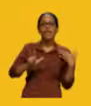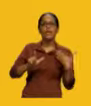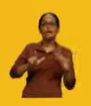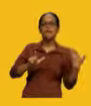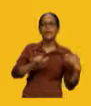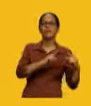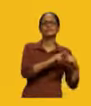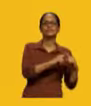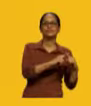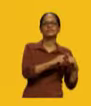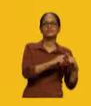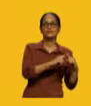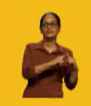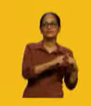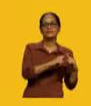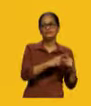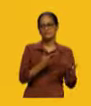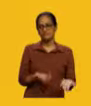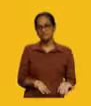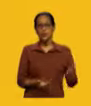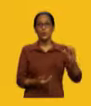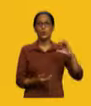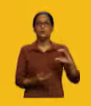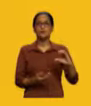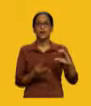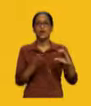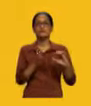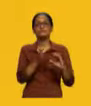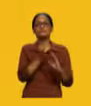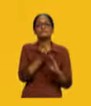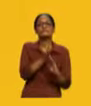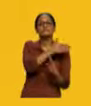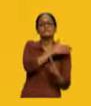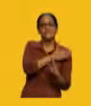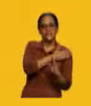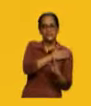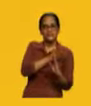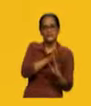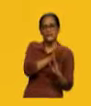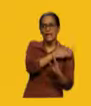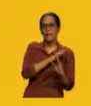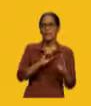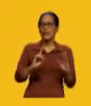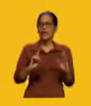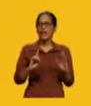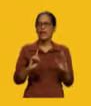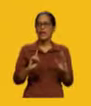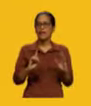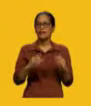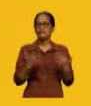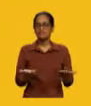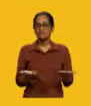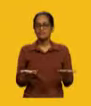de C. O C só pode ficar à esquerda do D e do